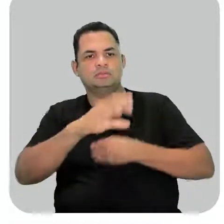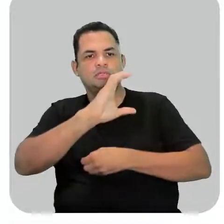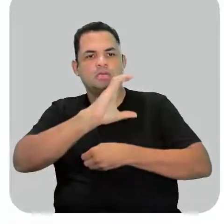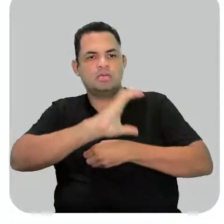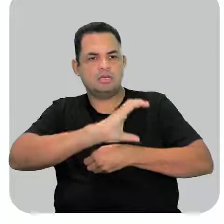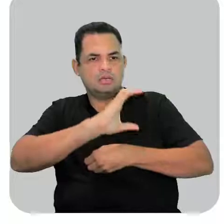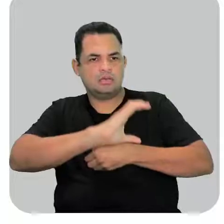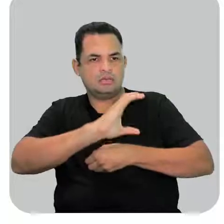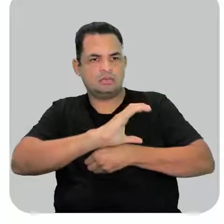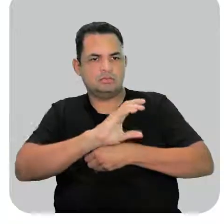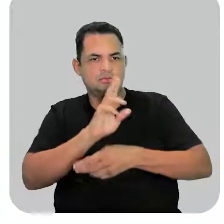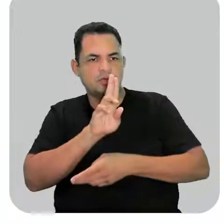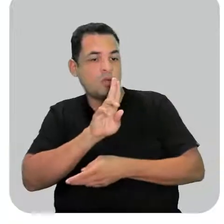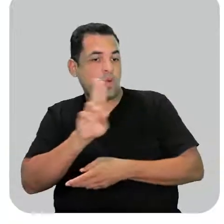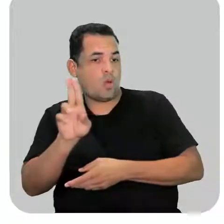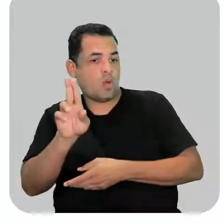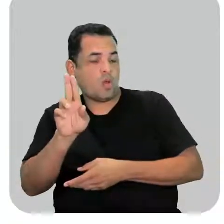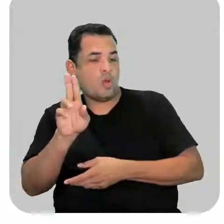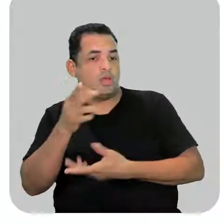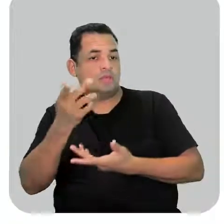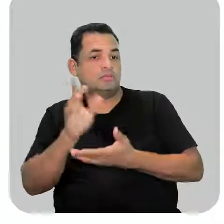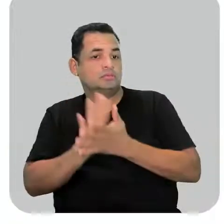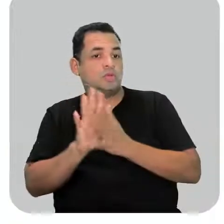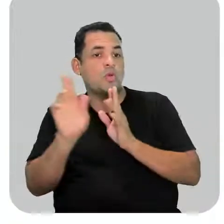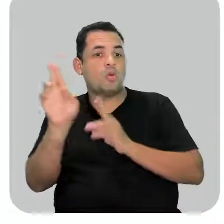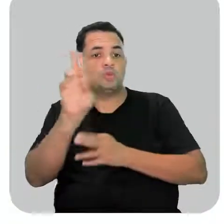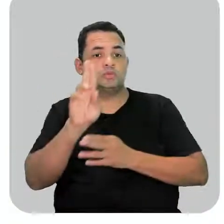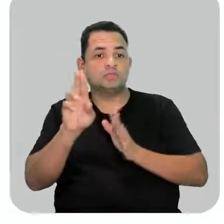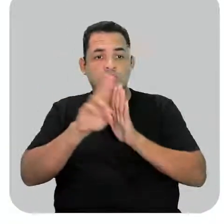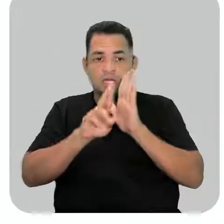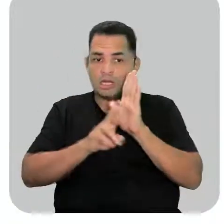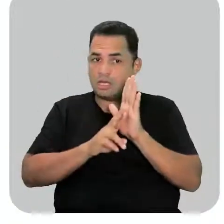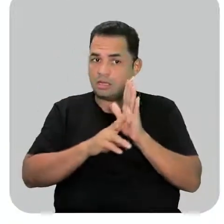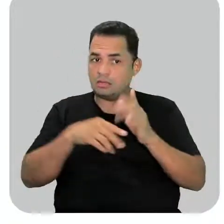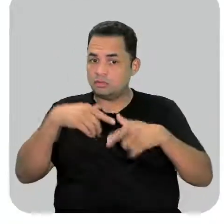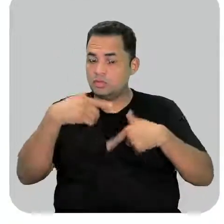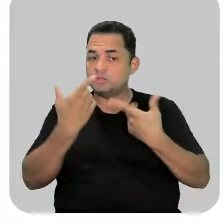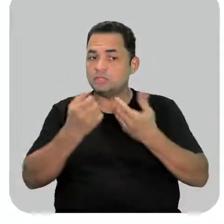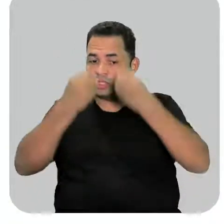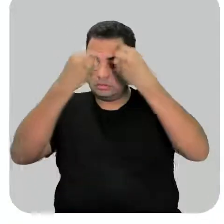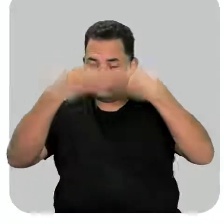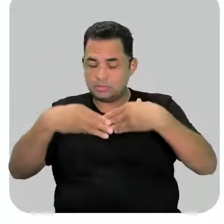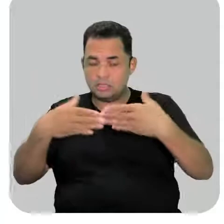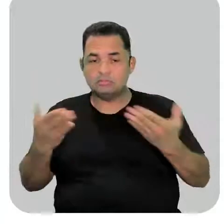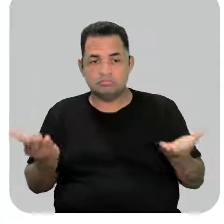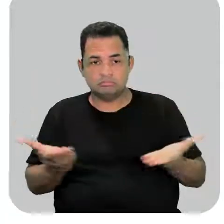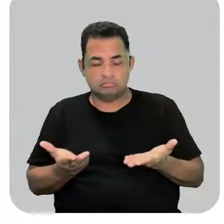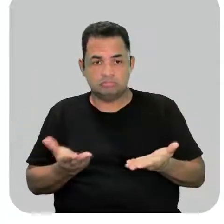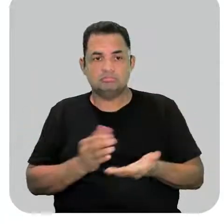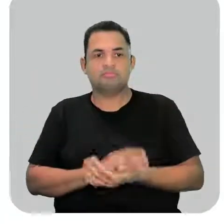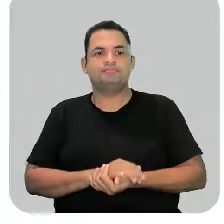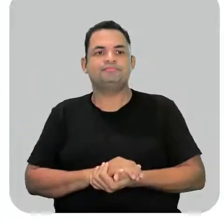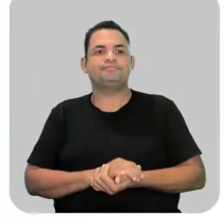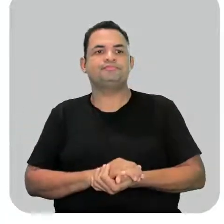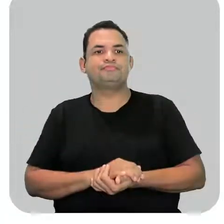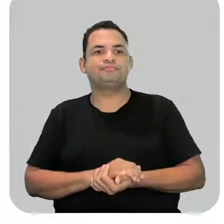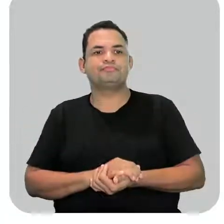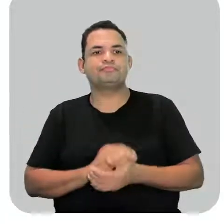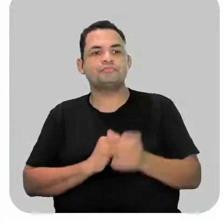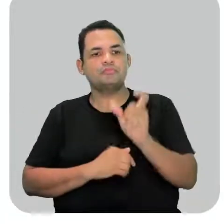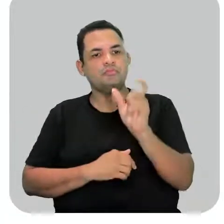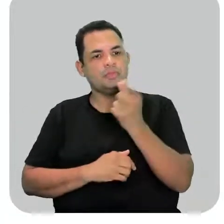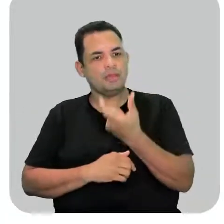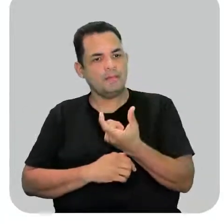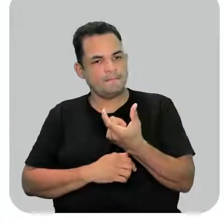você vai dar um nome de acordo com as regrinhas que nós trabalhamos até hoje. Prefixo para 2 carbonos é